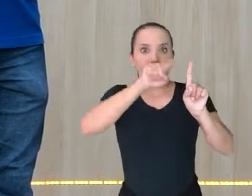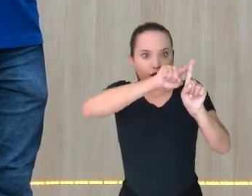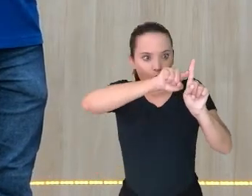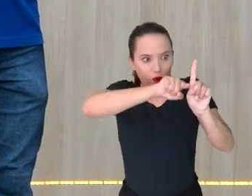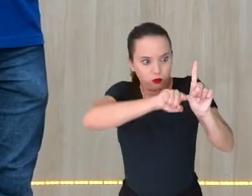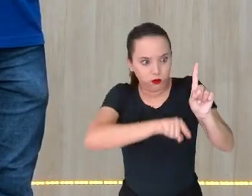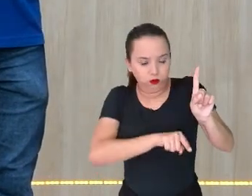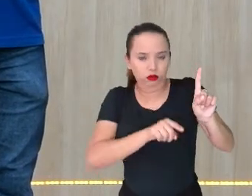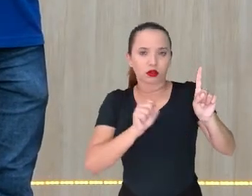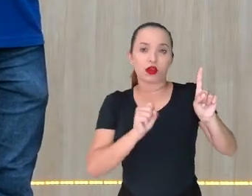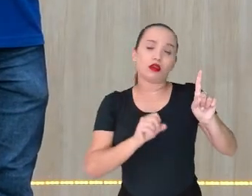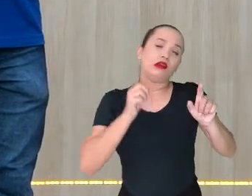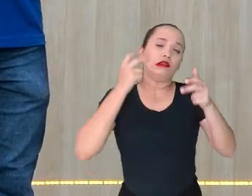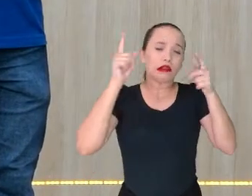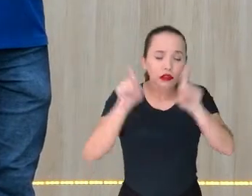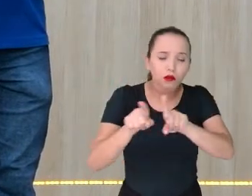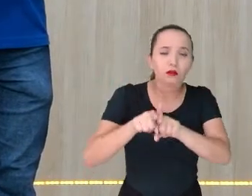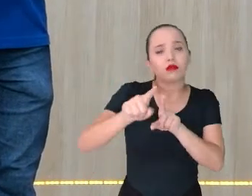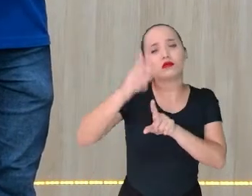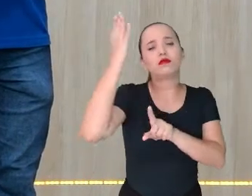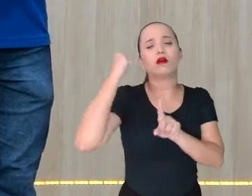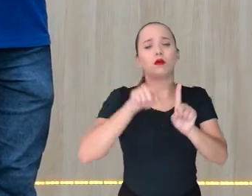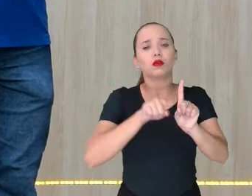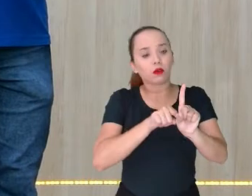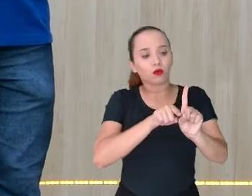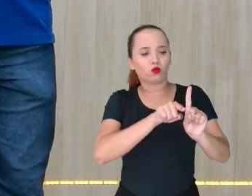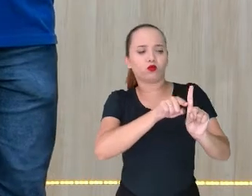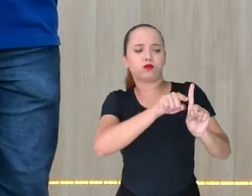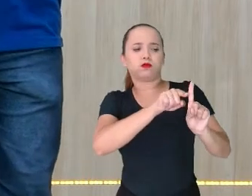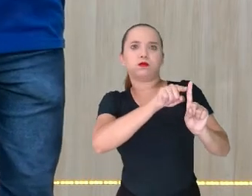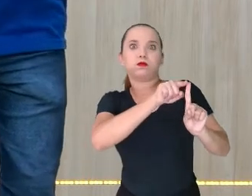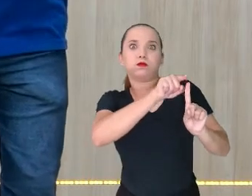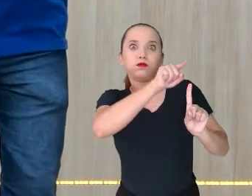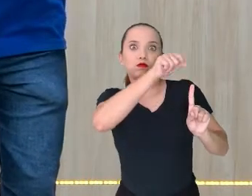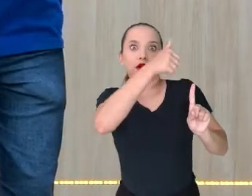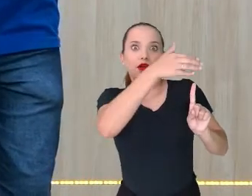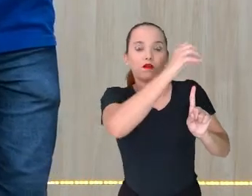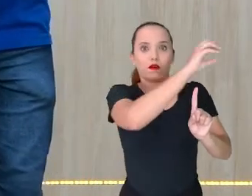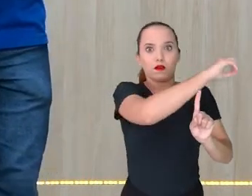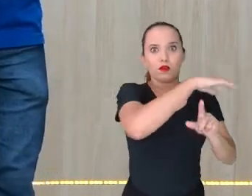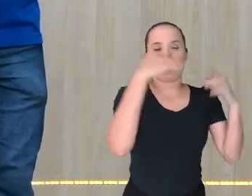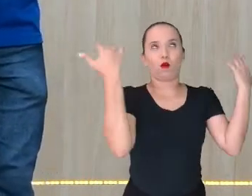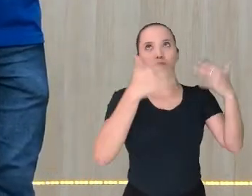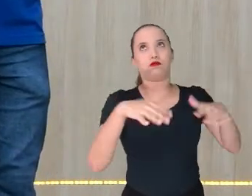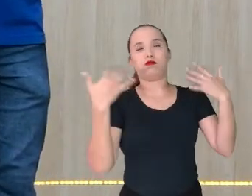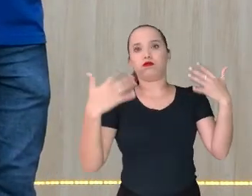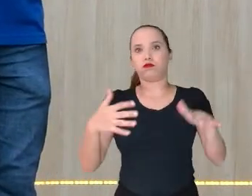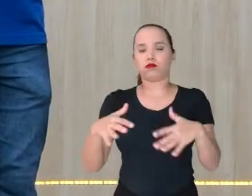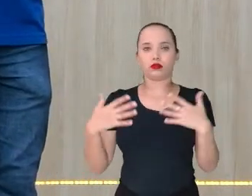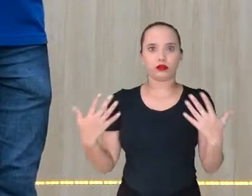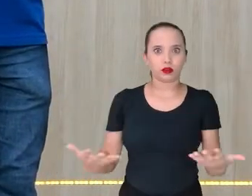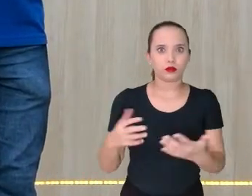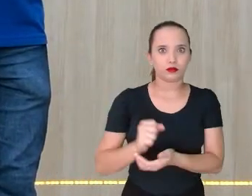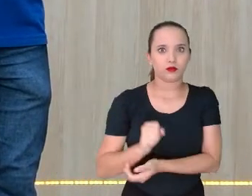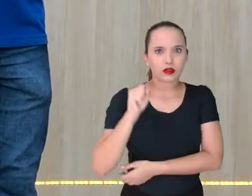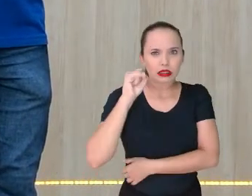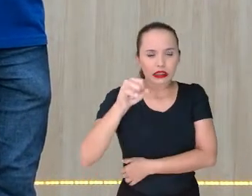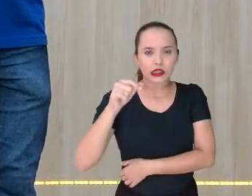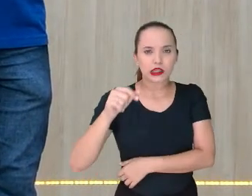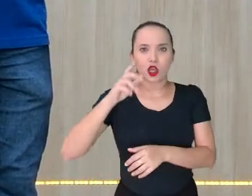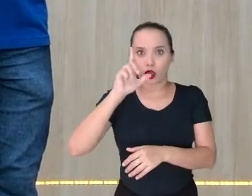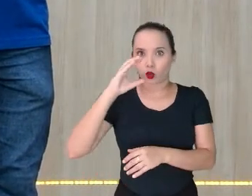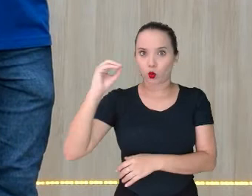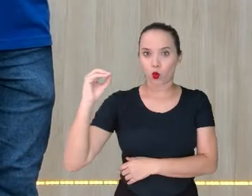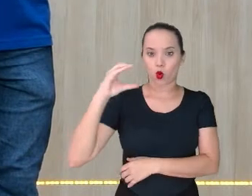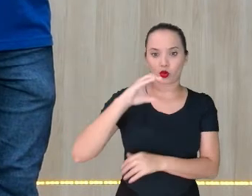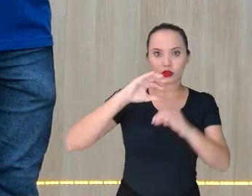está fervendo. Isso. Então você tem aí, por exemplo, se aumentar 1 grau na temperatura do oceano, significa dizer que a gente vai